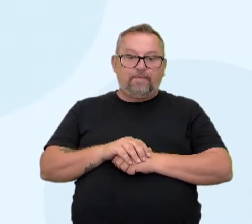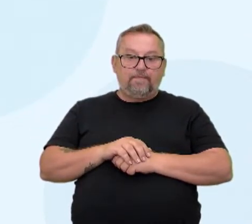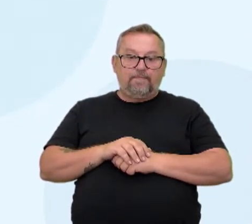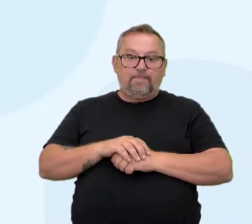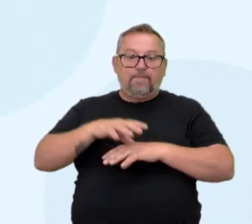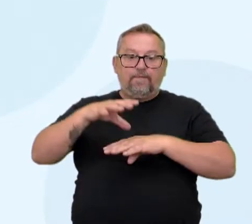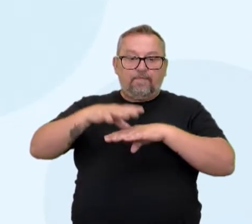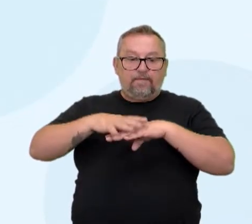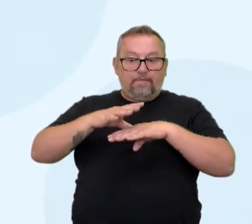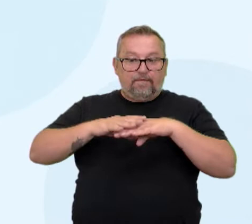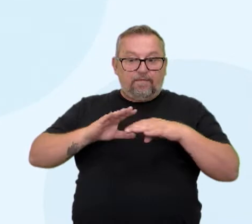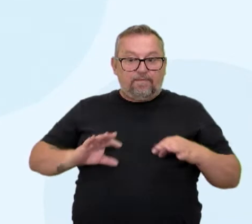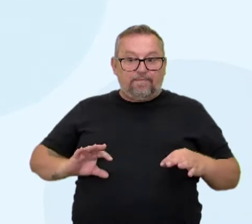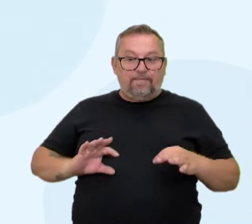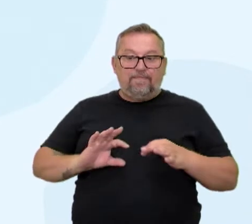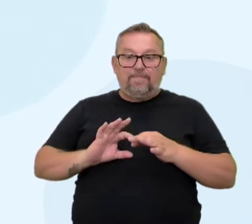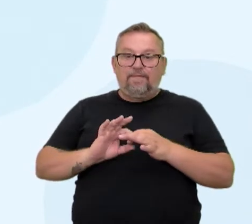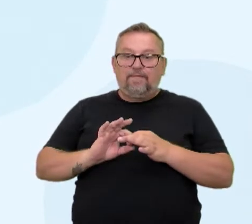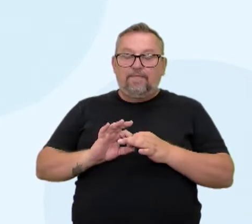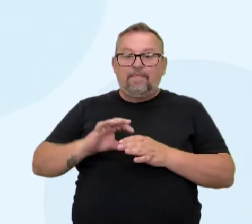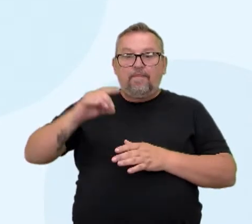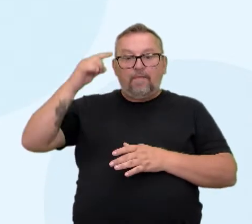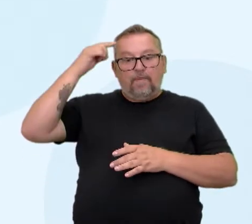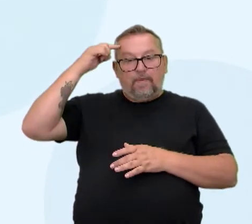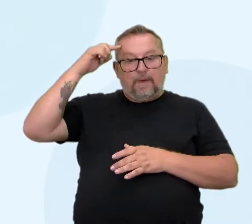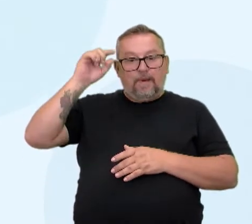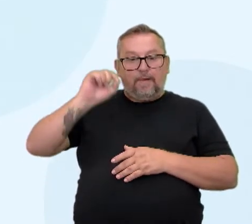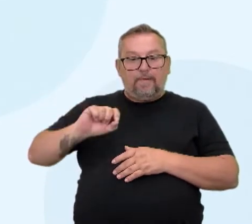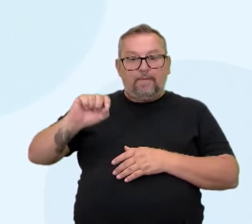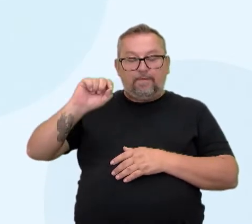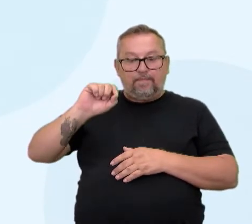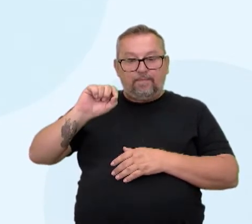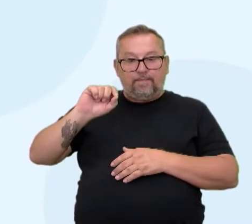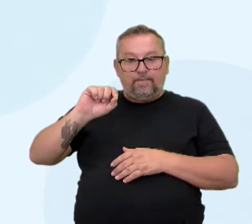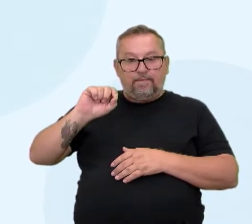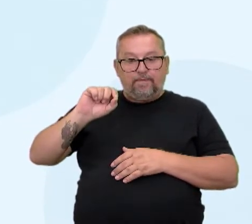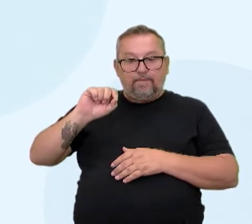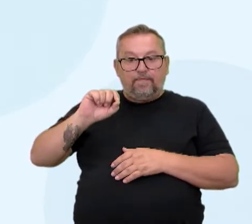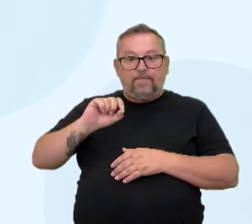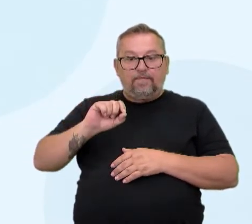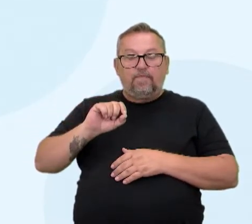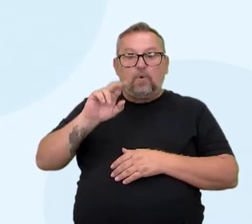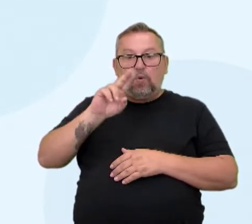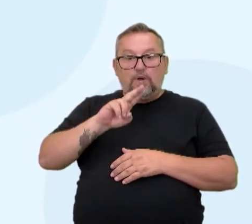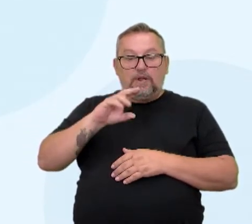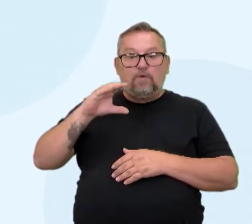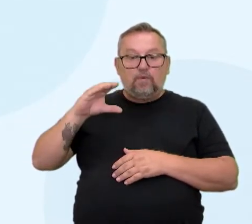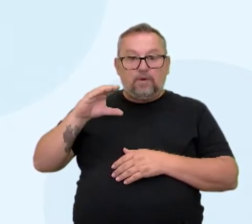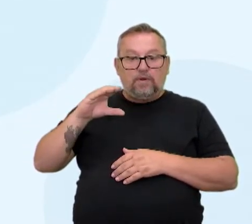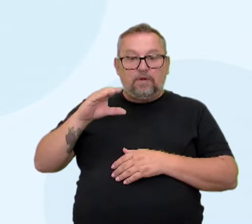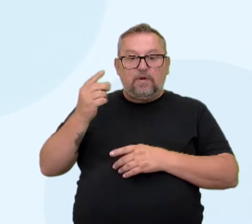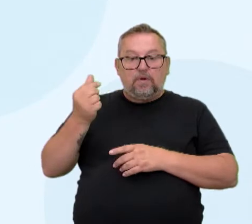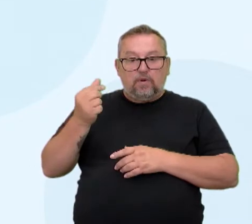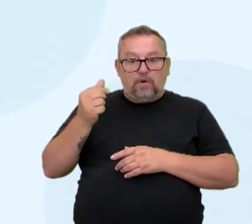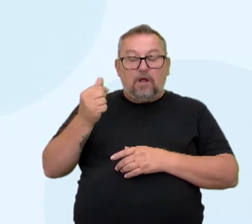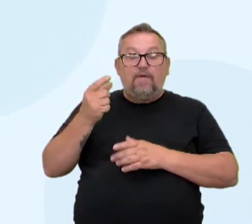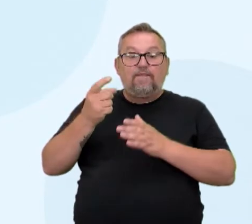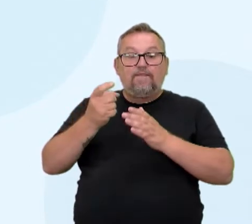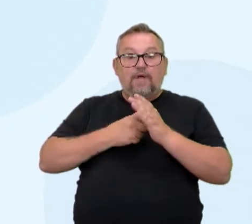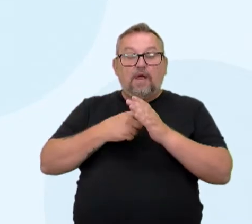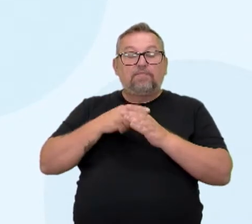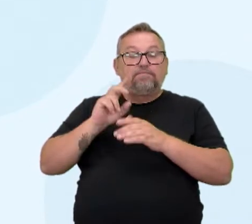matemática conectada. A ideia central, né, é a unidade curricular Educação Financeira